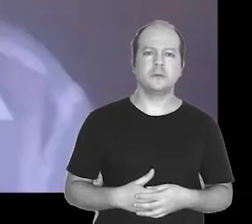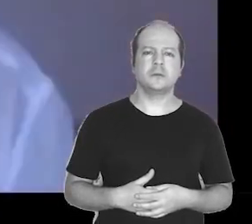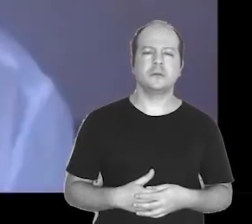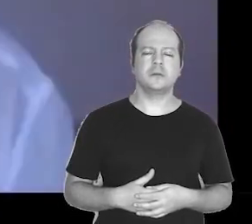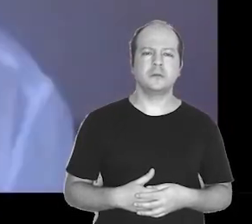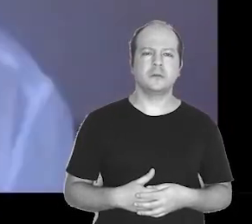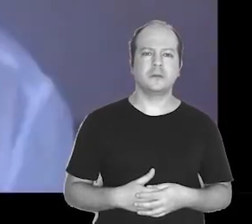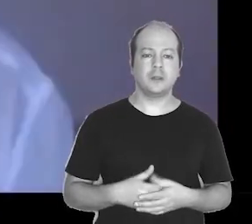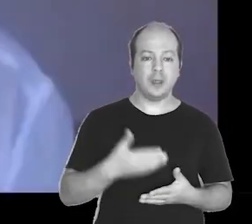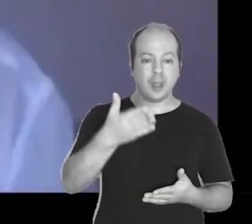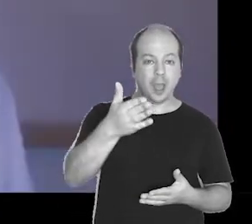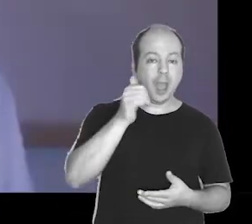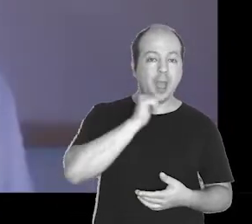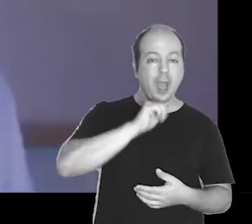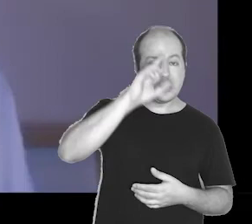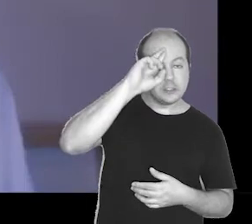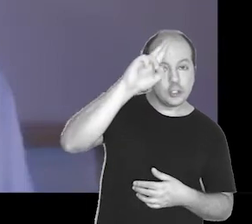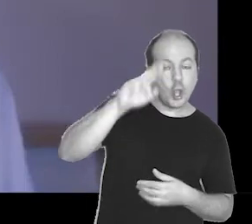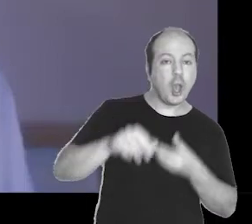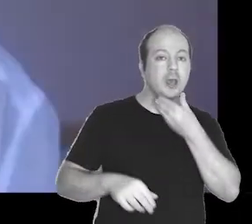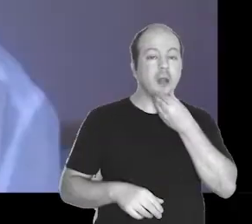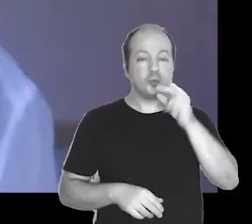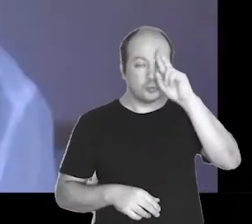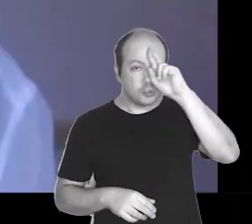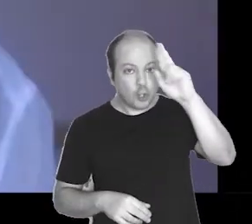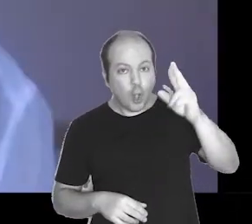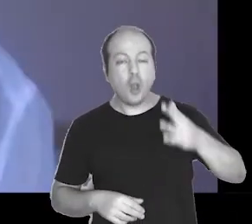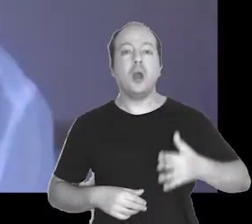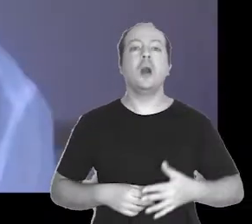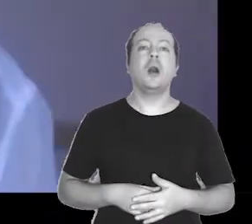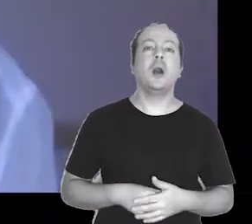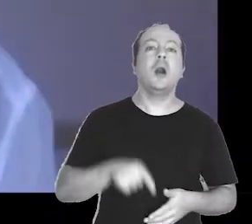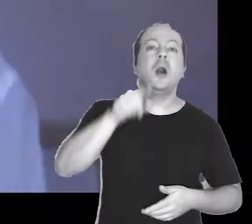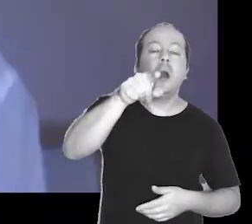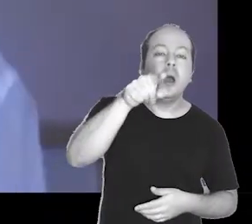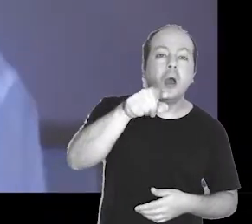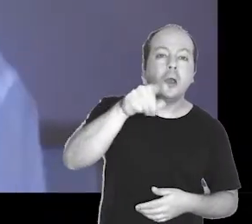A senhora, o senhor, a senhora, a senhora.